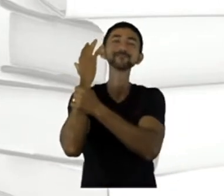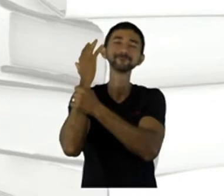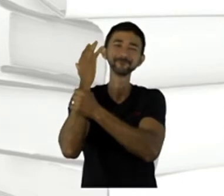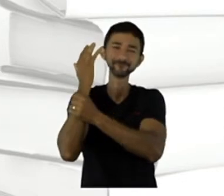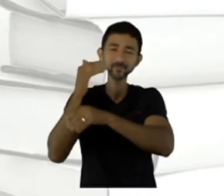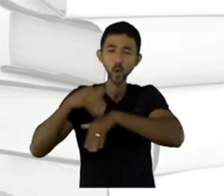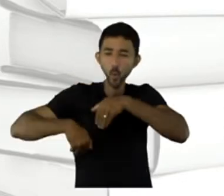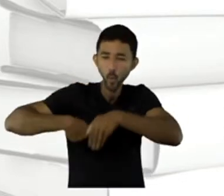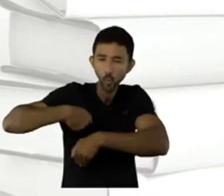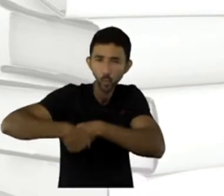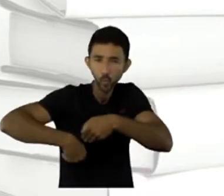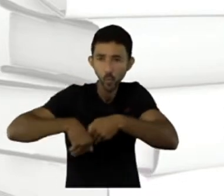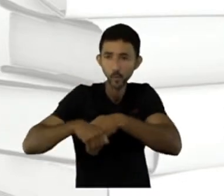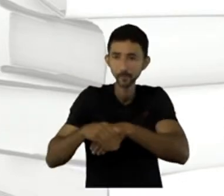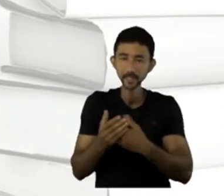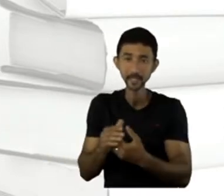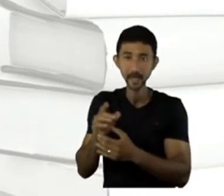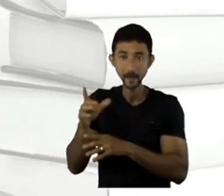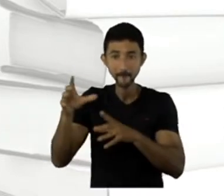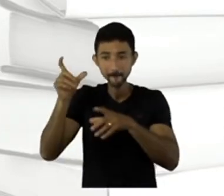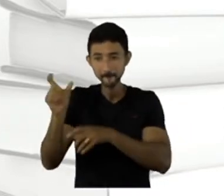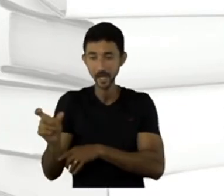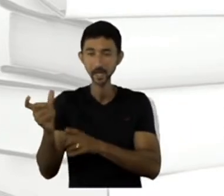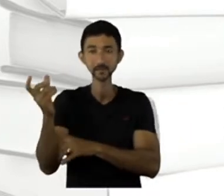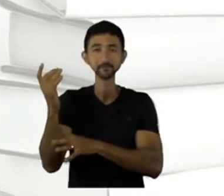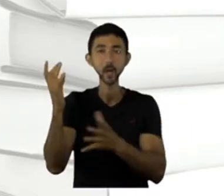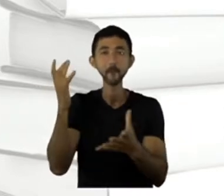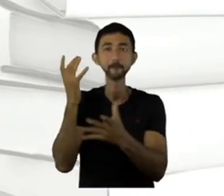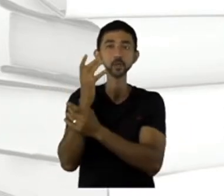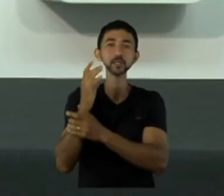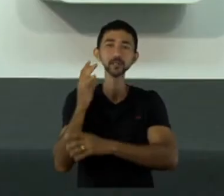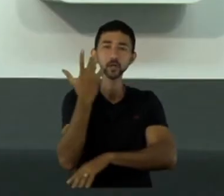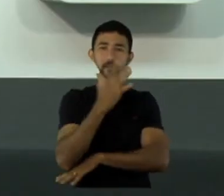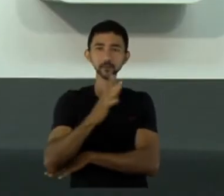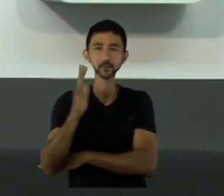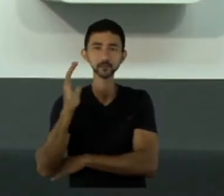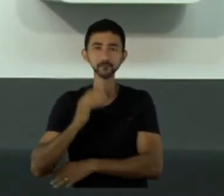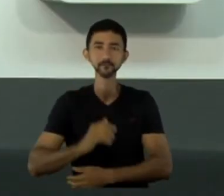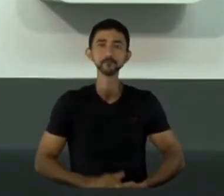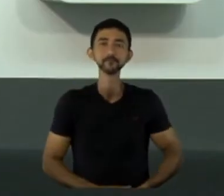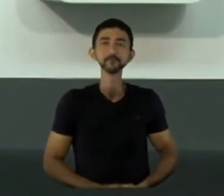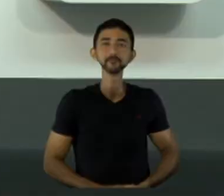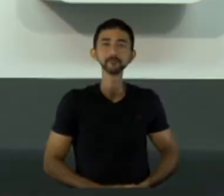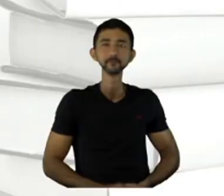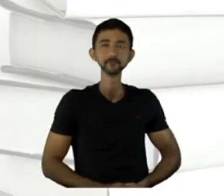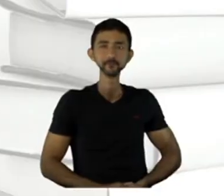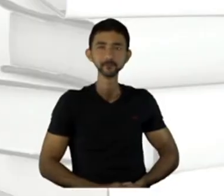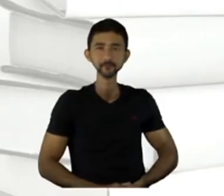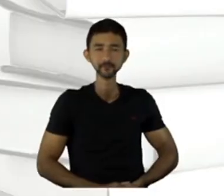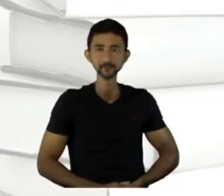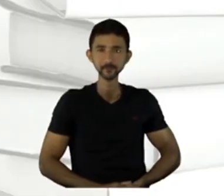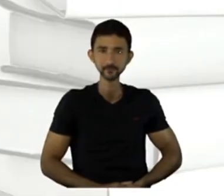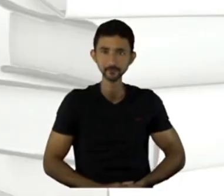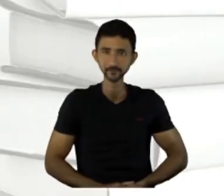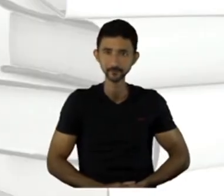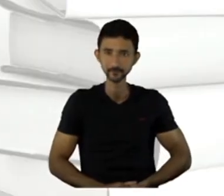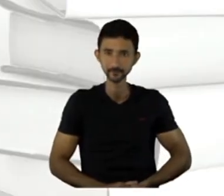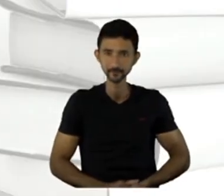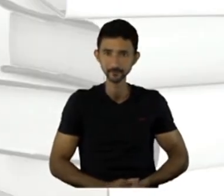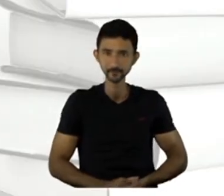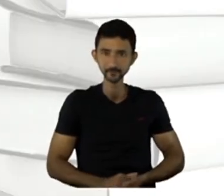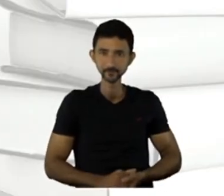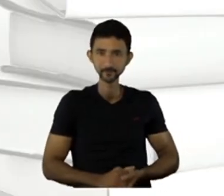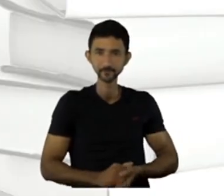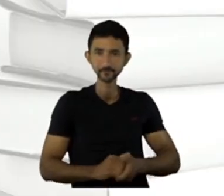o curupira. Ele é o protetor da natureza. Vamos no próximo aqui. Então, olha lá. O curupira, ele é o quê? Ele